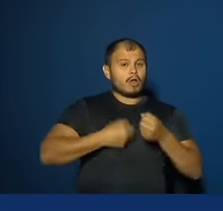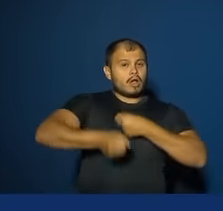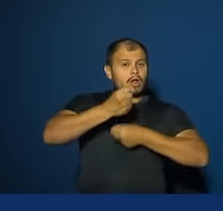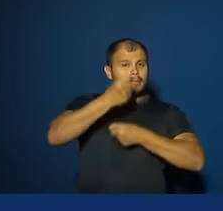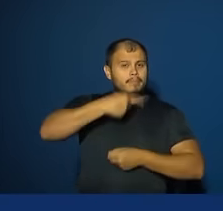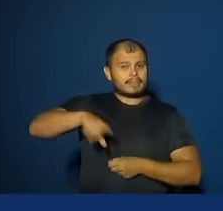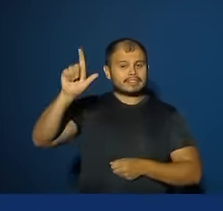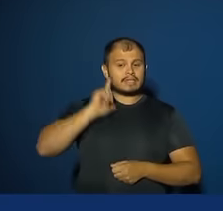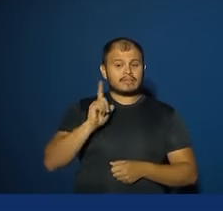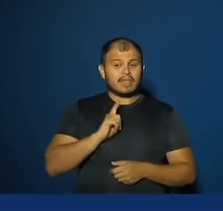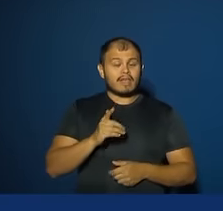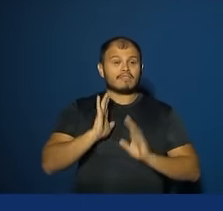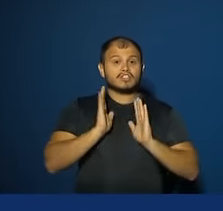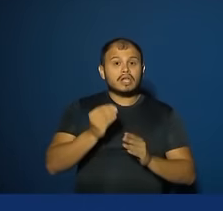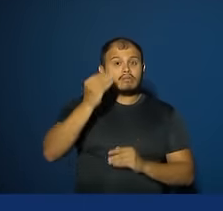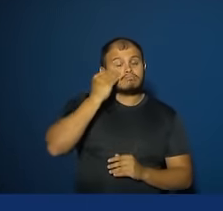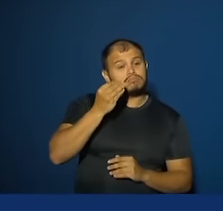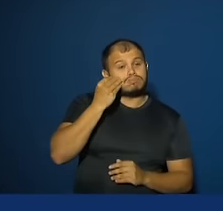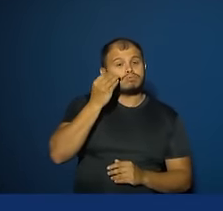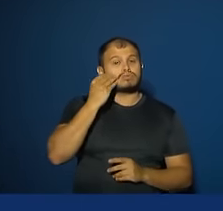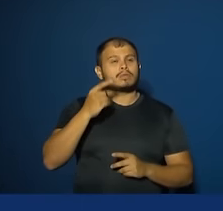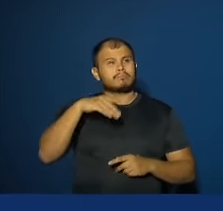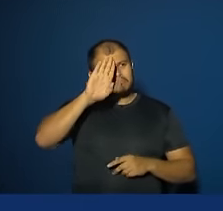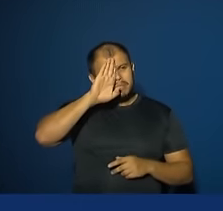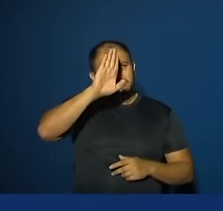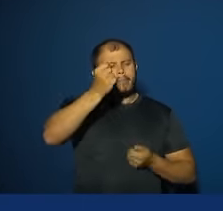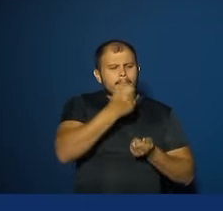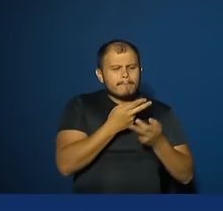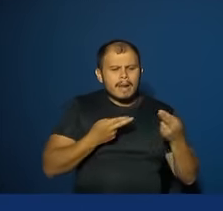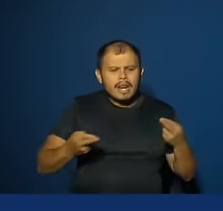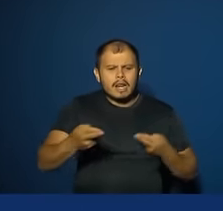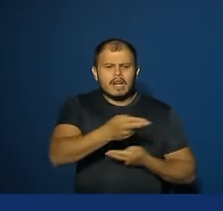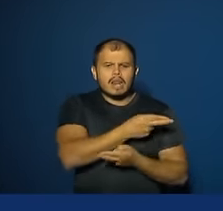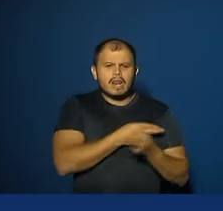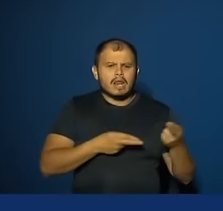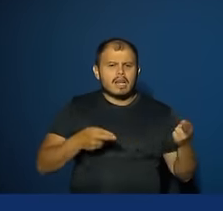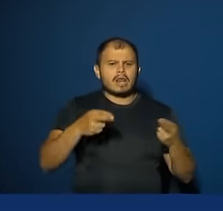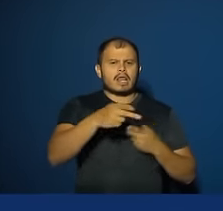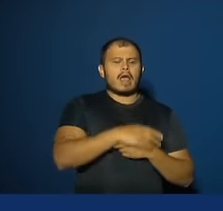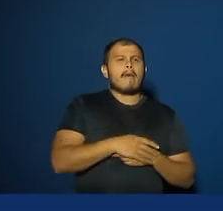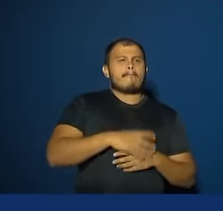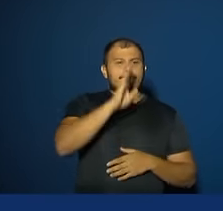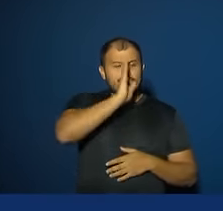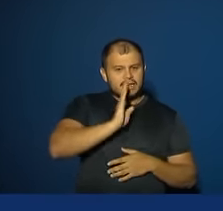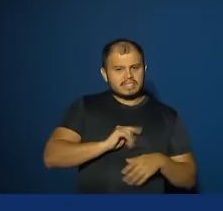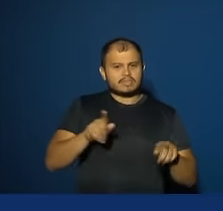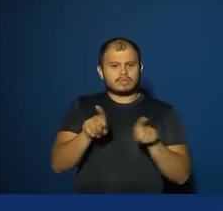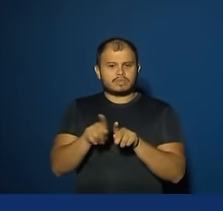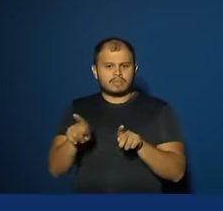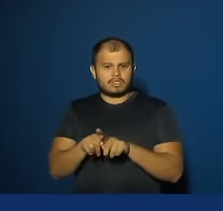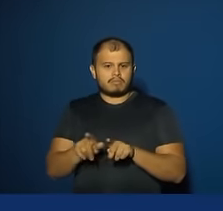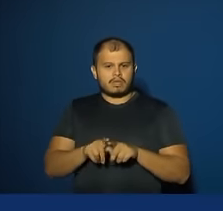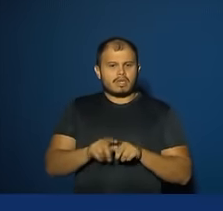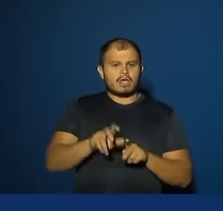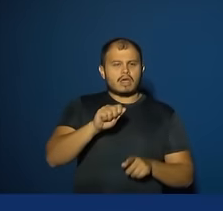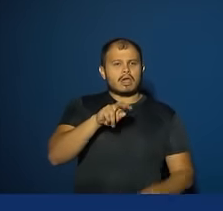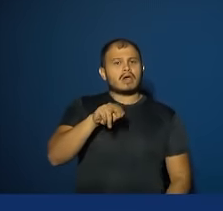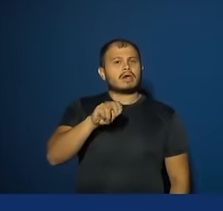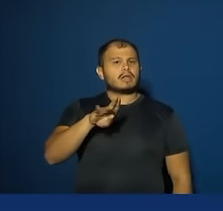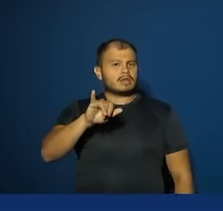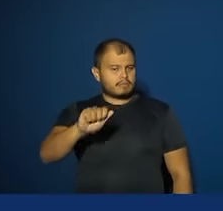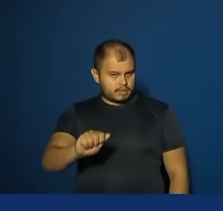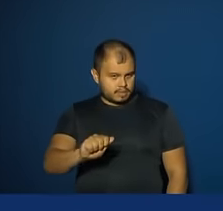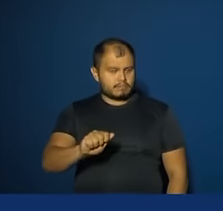passado nas relações eh sobretudo as relações de investimento entre Brasil e Arábia Saudita um empenho pessoal seu